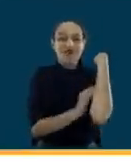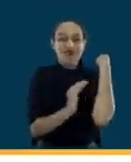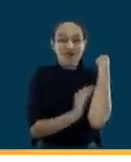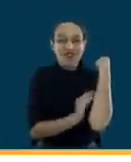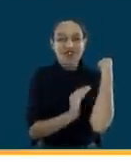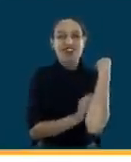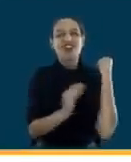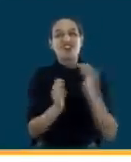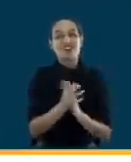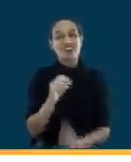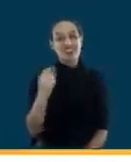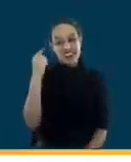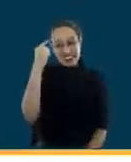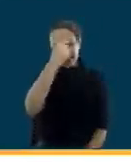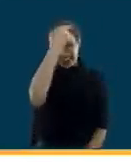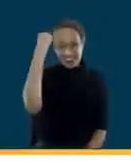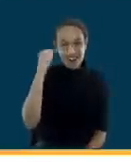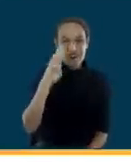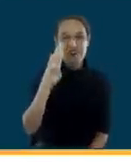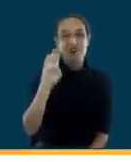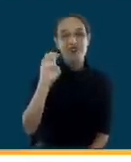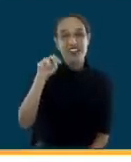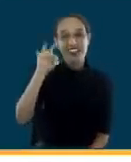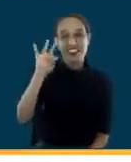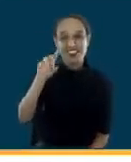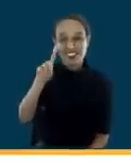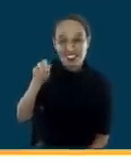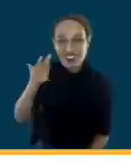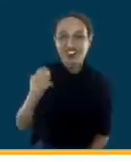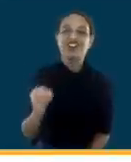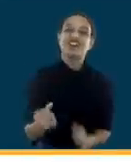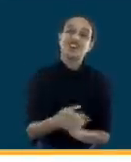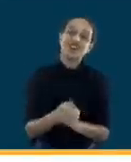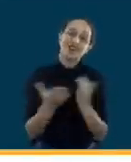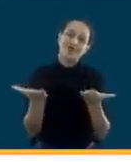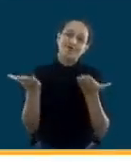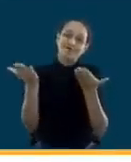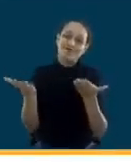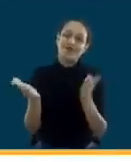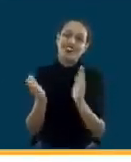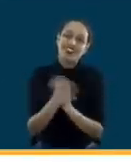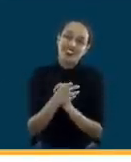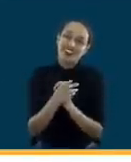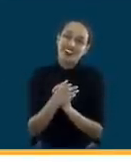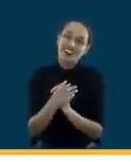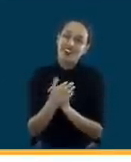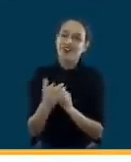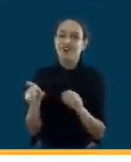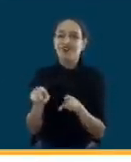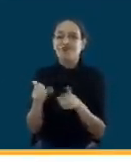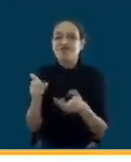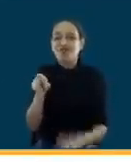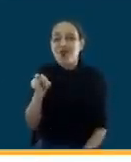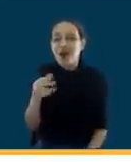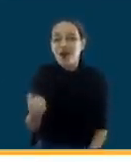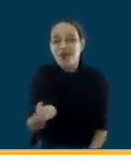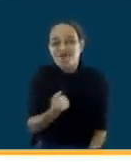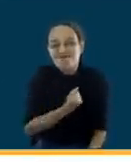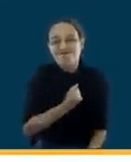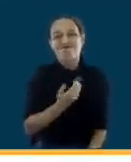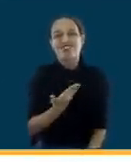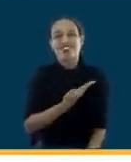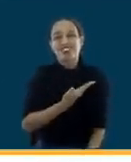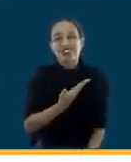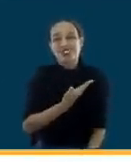Benedito por Fatinha do Jongo e agora Márcio Caires, esse irmão que a vida trouxe, que a Lei Aldir Blanc de Emergência Cultural